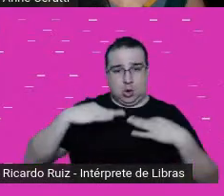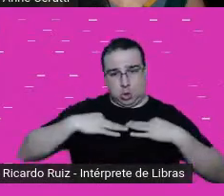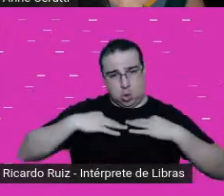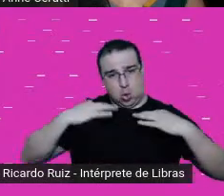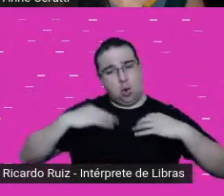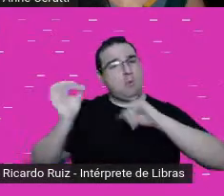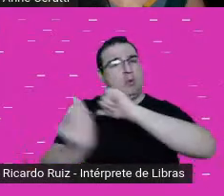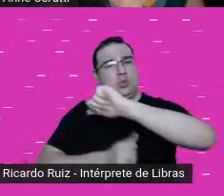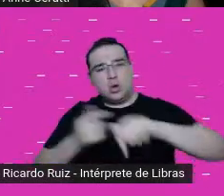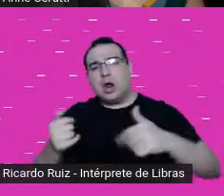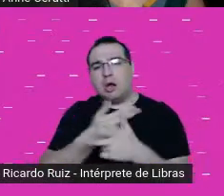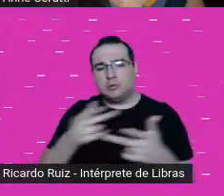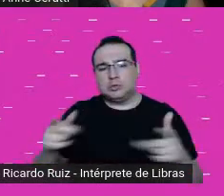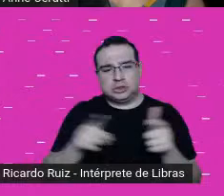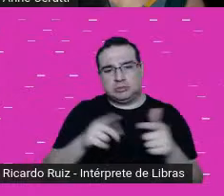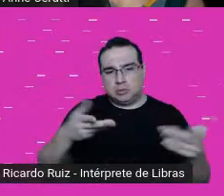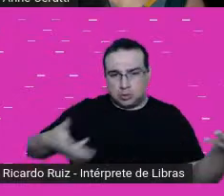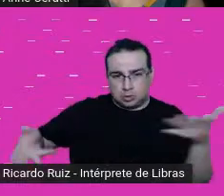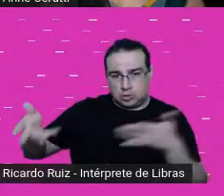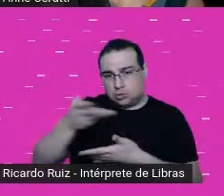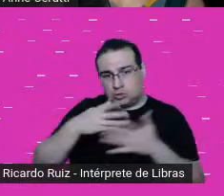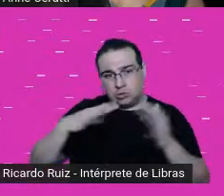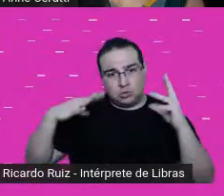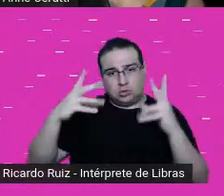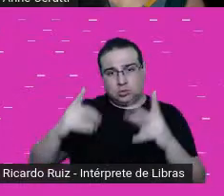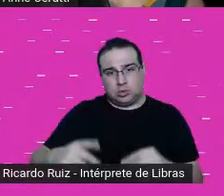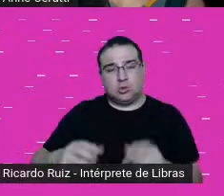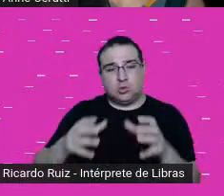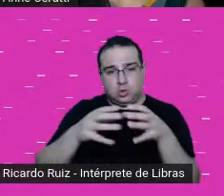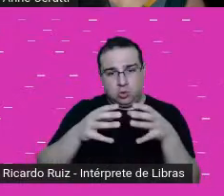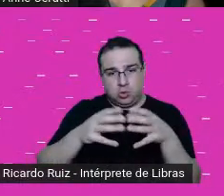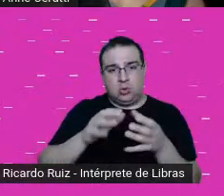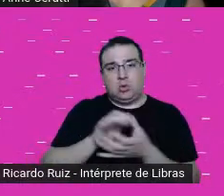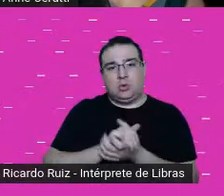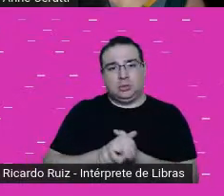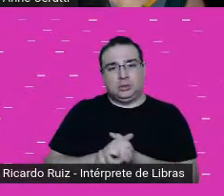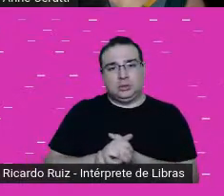e compartilhado ali por todo o elenco. Né?